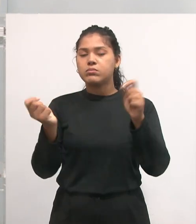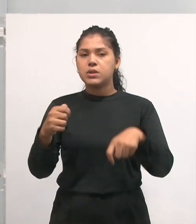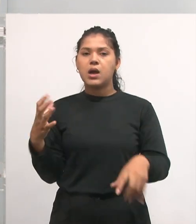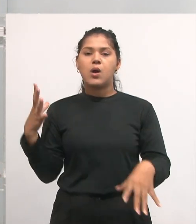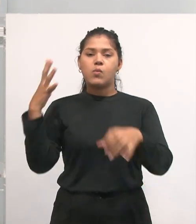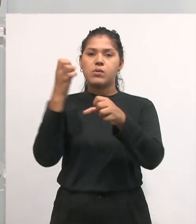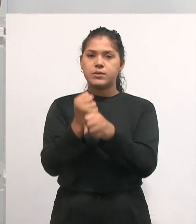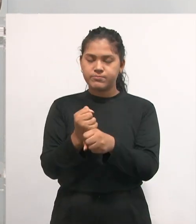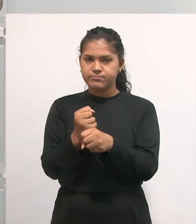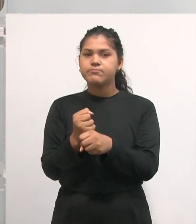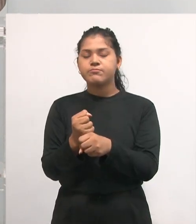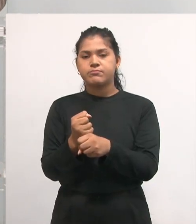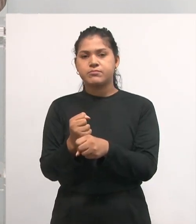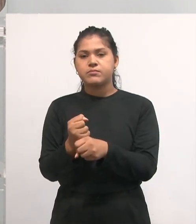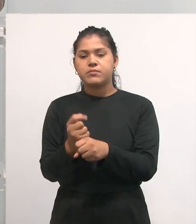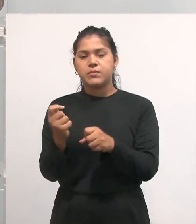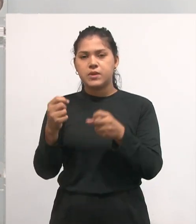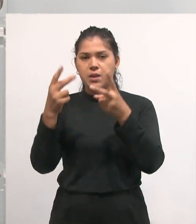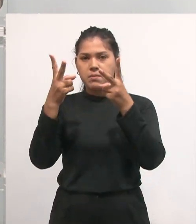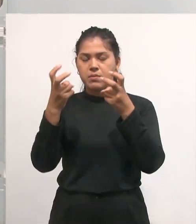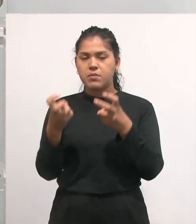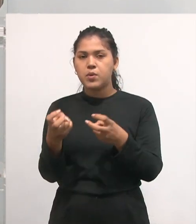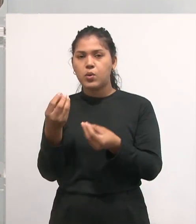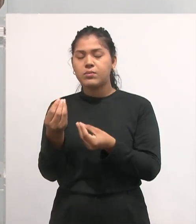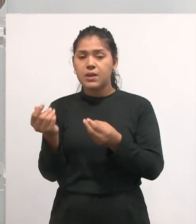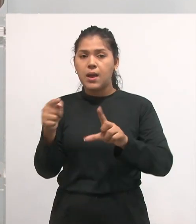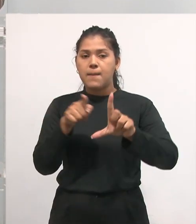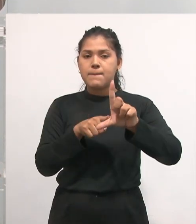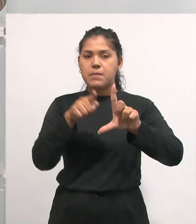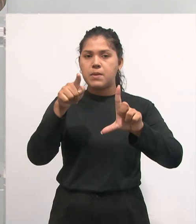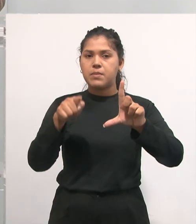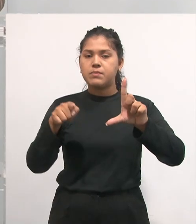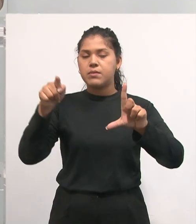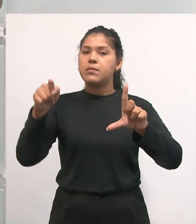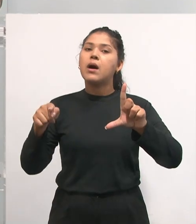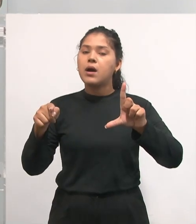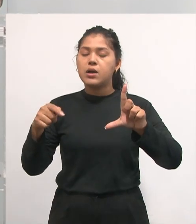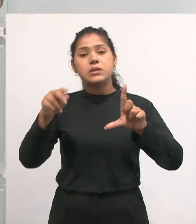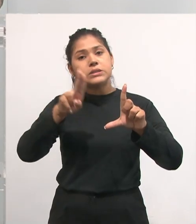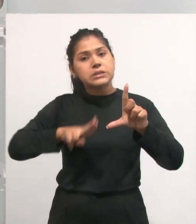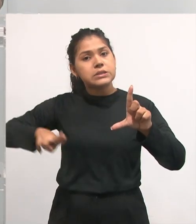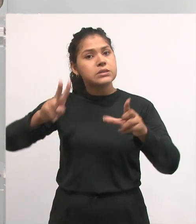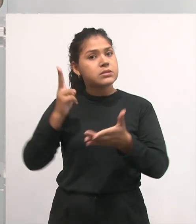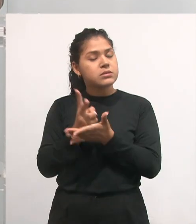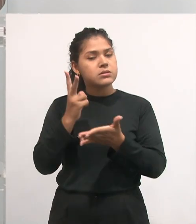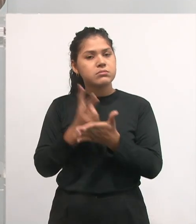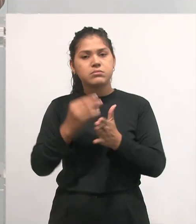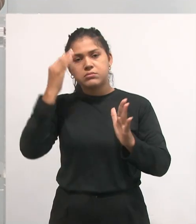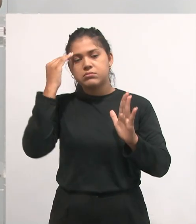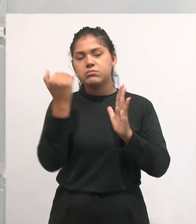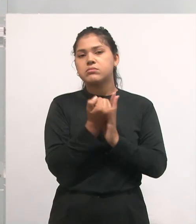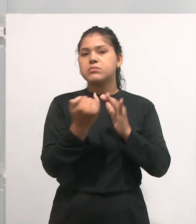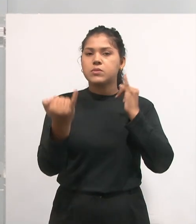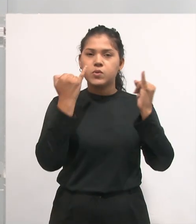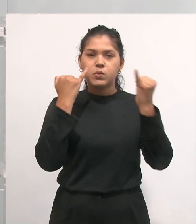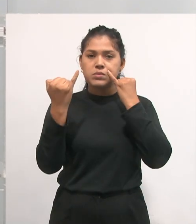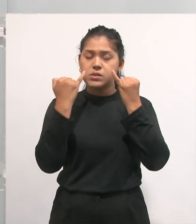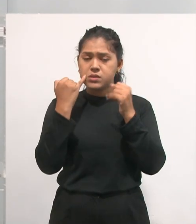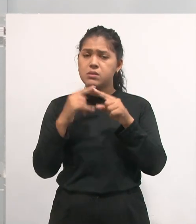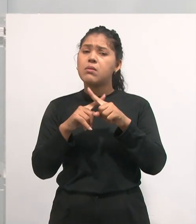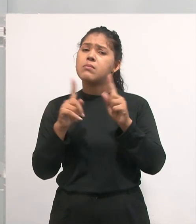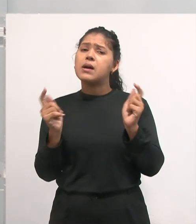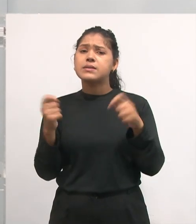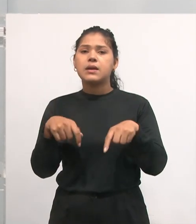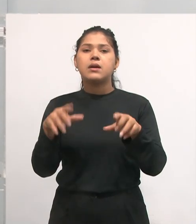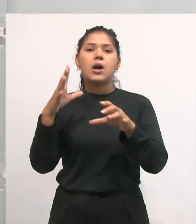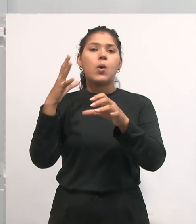altas, significa que você pode fazer projeções extrapolando aqueles dados que você tem, né, e projeta para outros fatores.